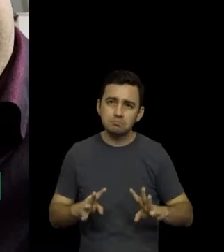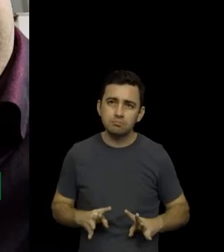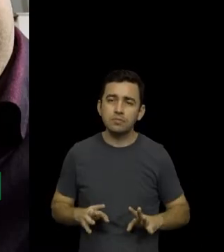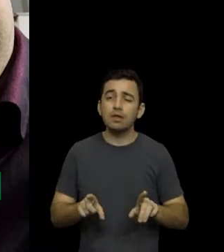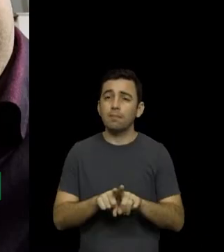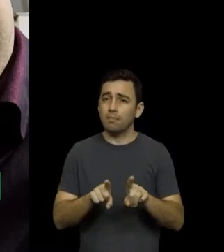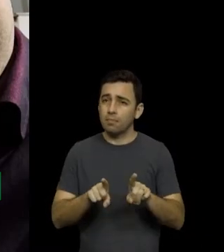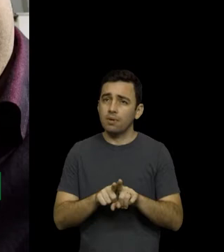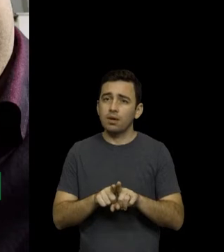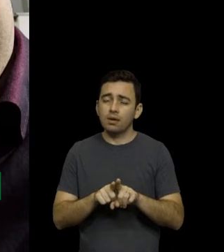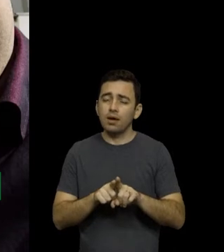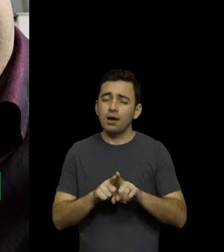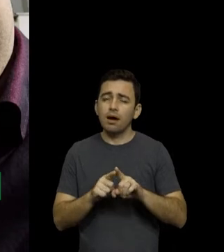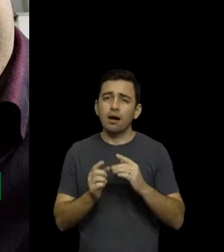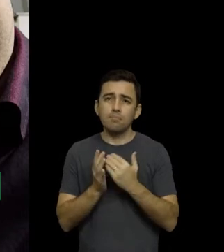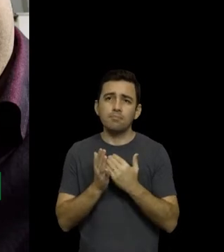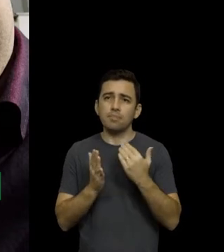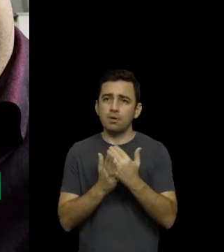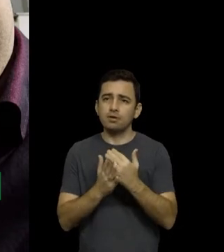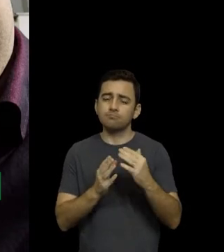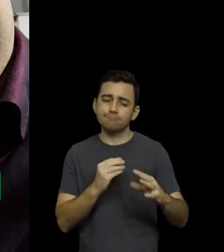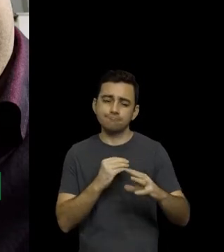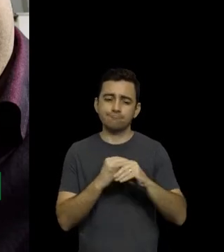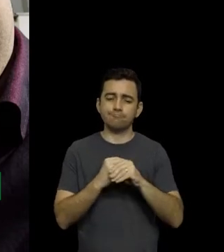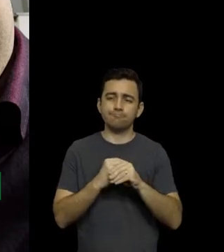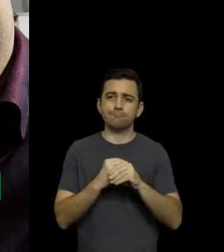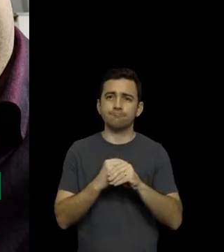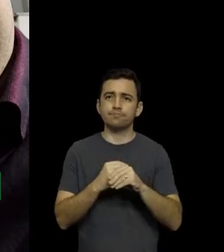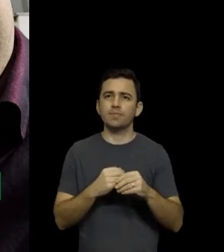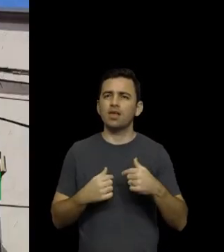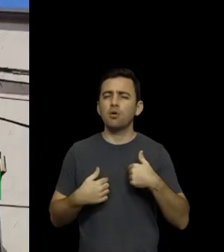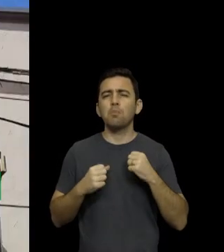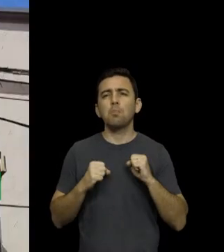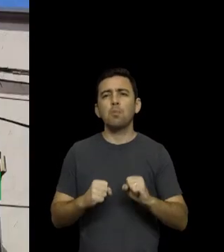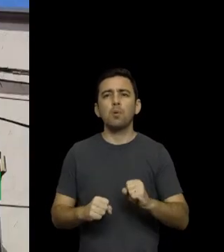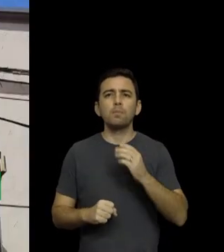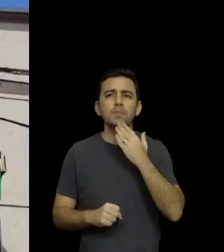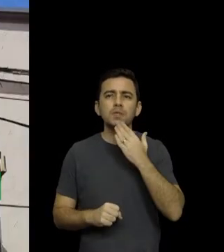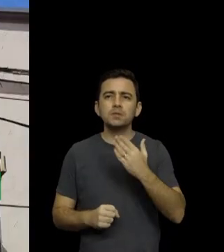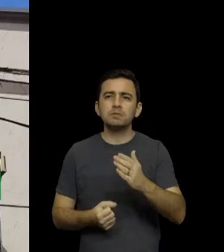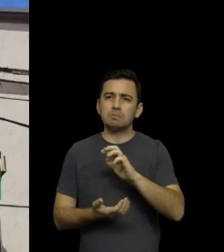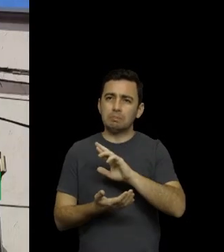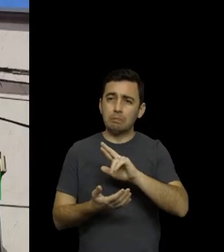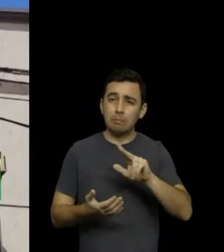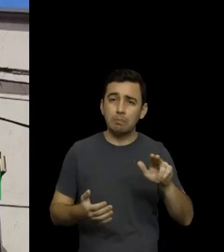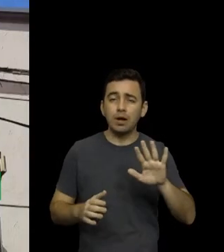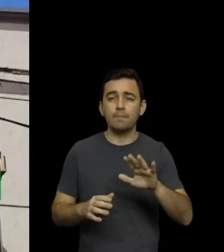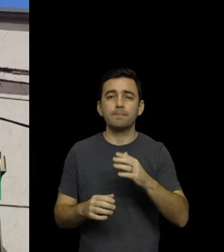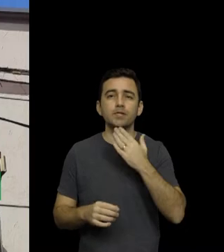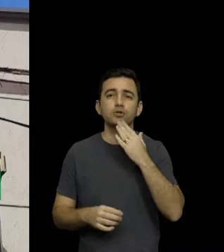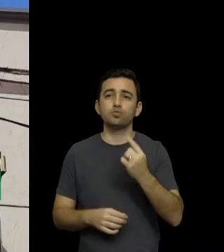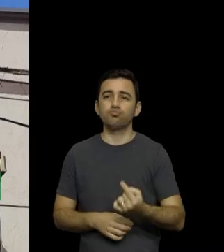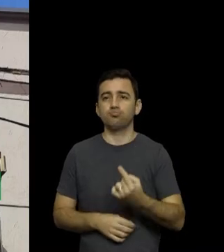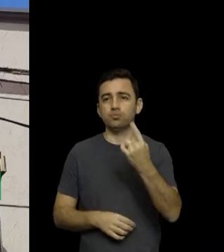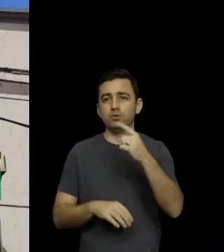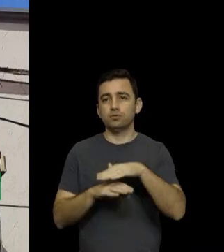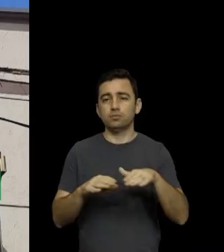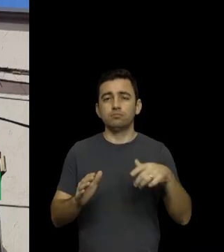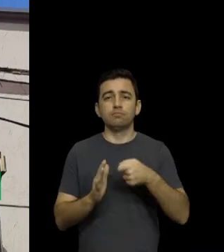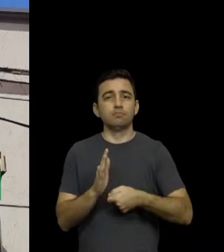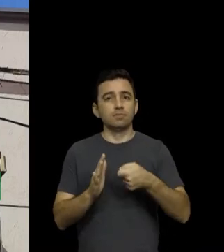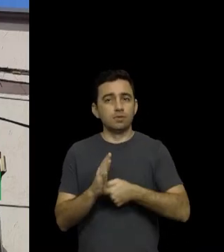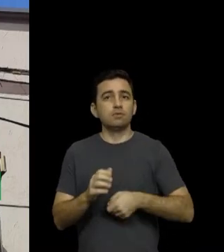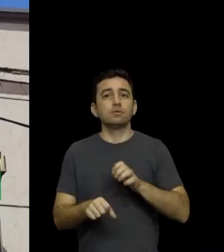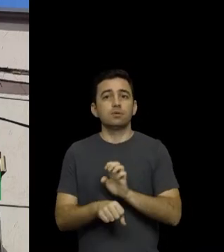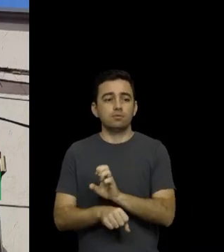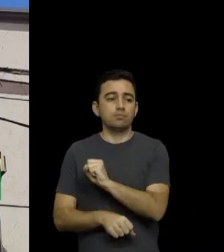somar, ajudar. Onde ela disse, olha, eu podia pedir várias coisas, mas prefiro pedir uma só, e que é a obrigação do Estado, que é